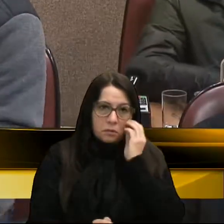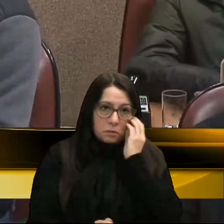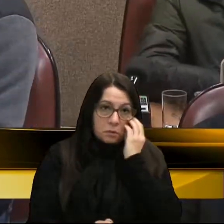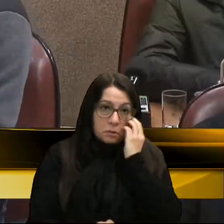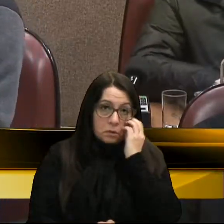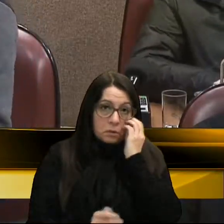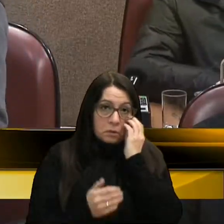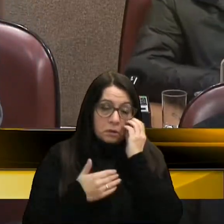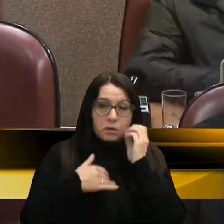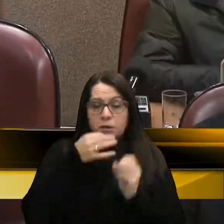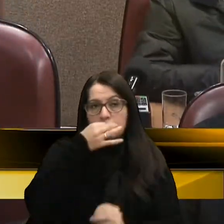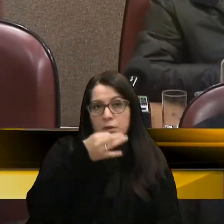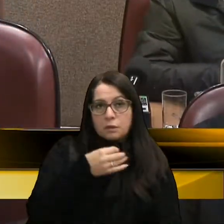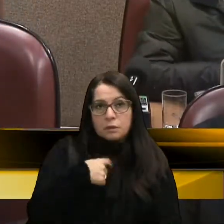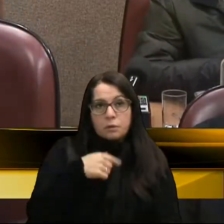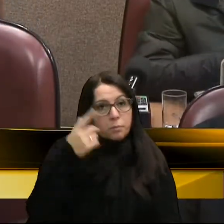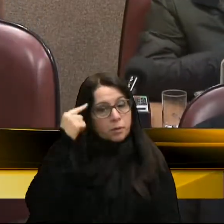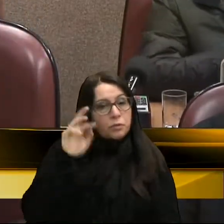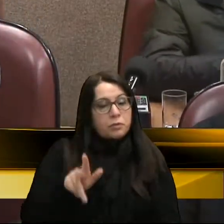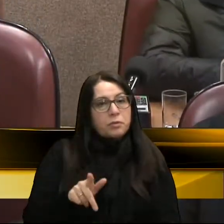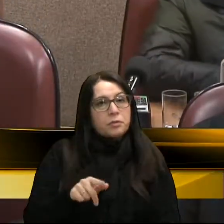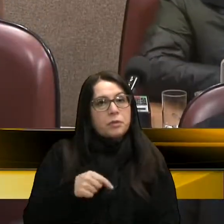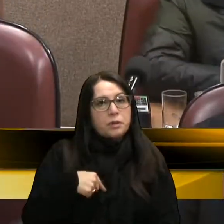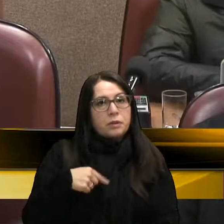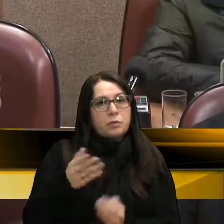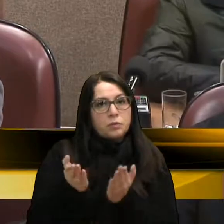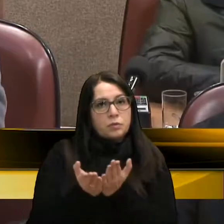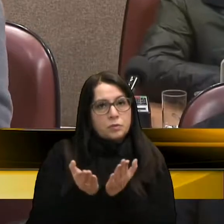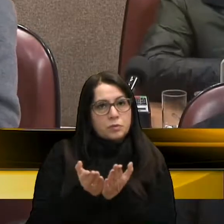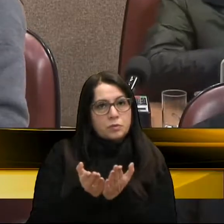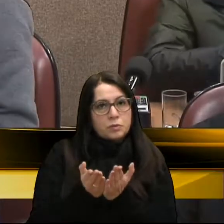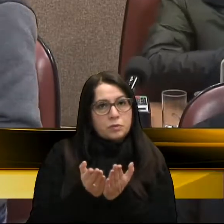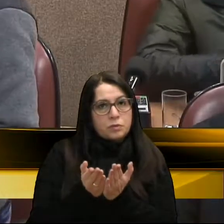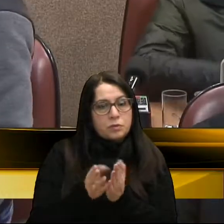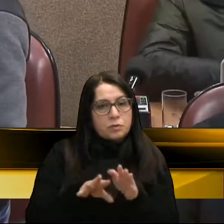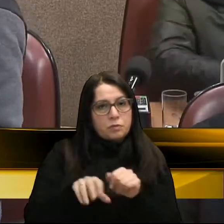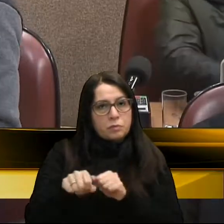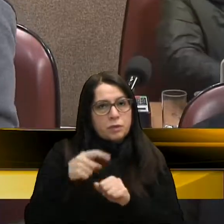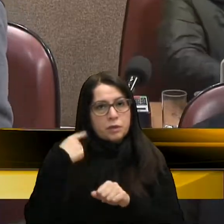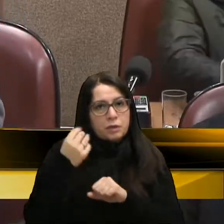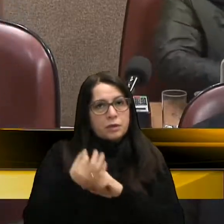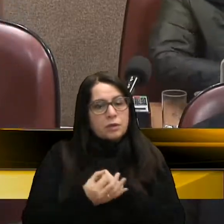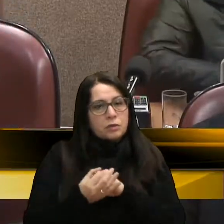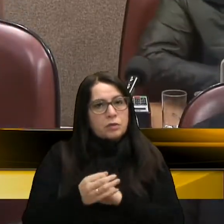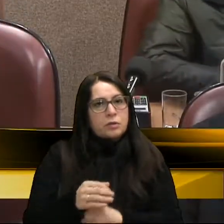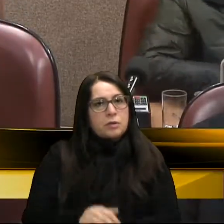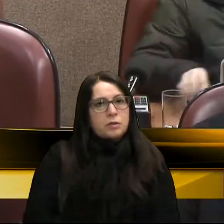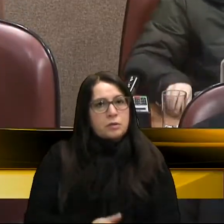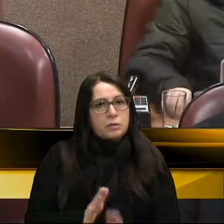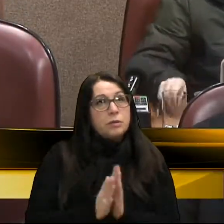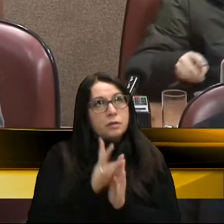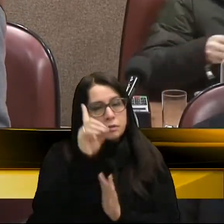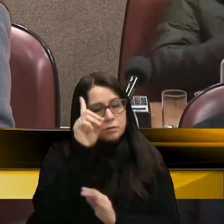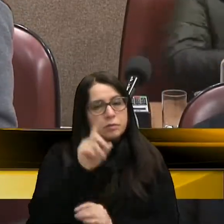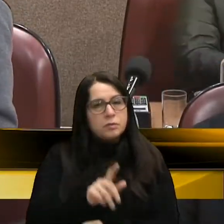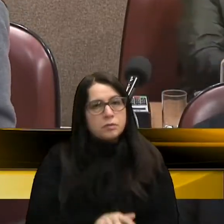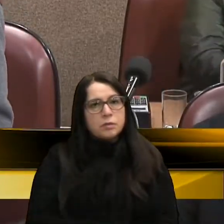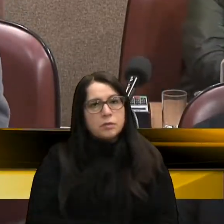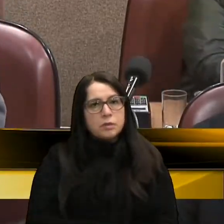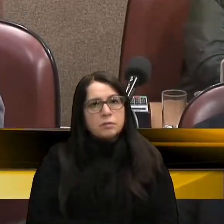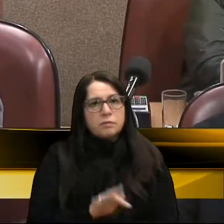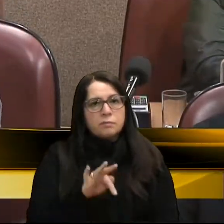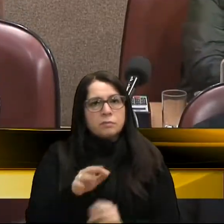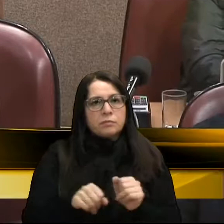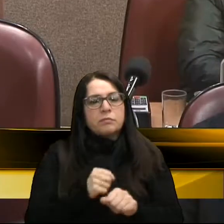Mas o meu entendimento... E outra, estou estudando para me formar em advogado, com a graça de Deus. Final